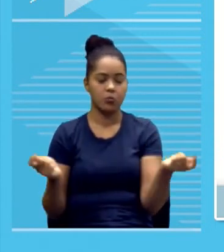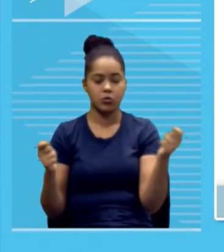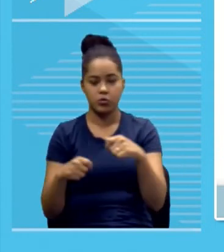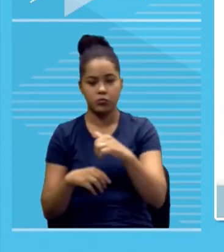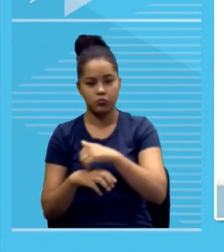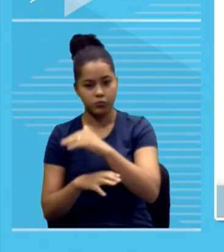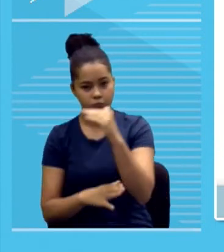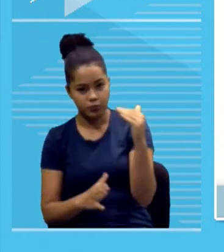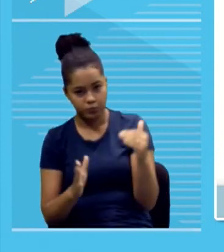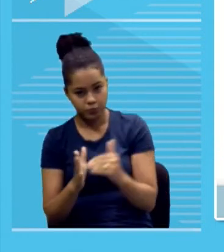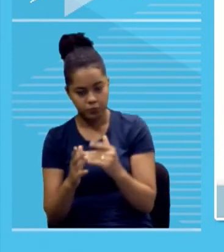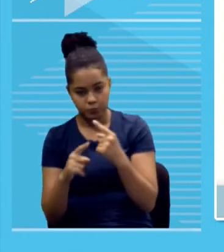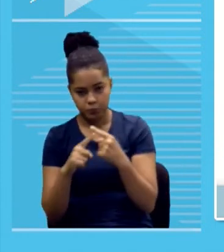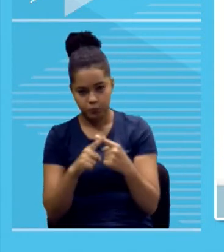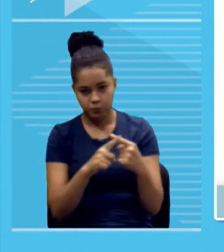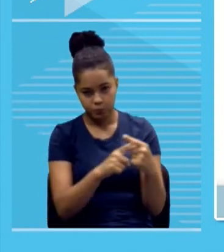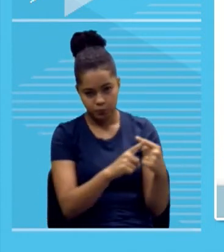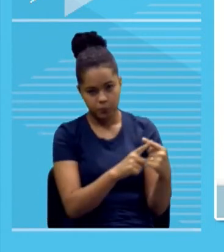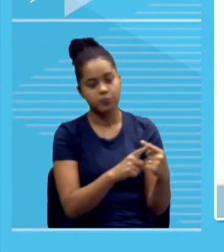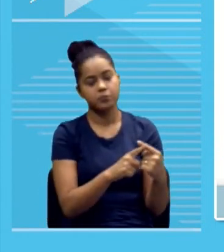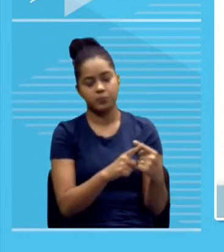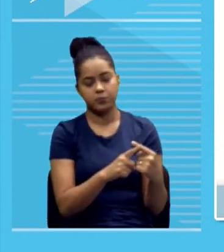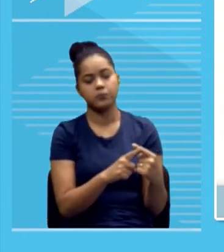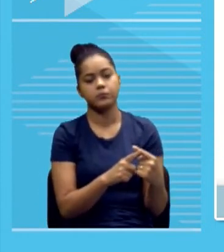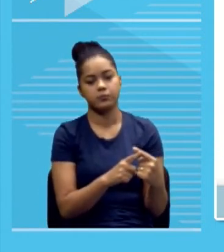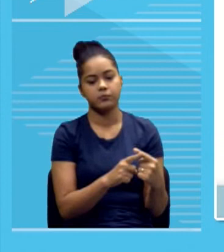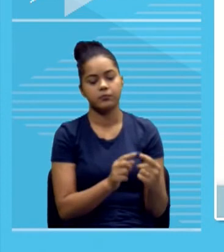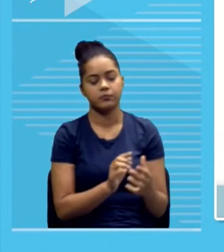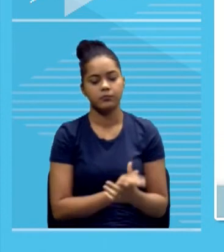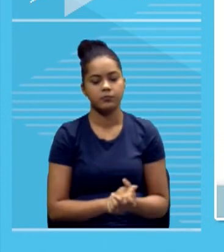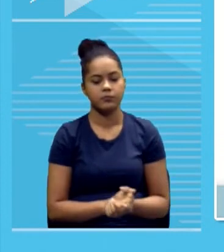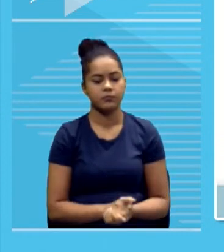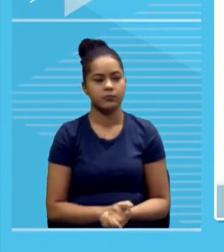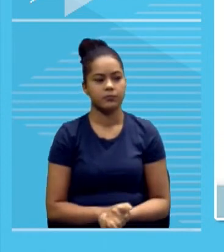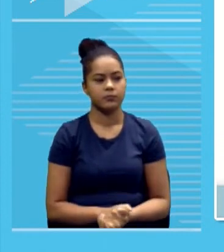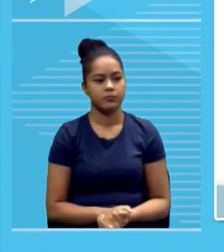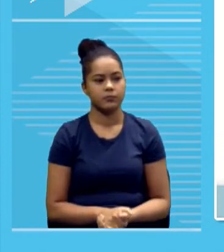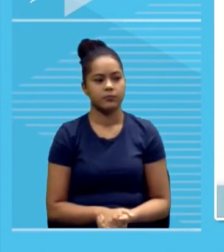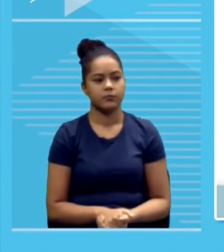preocupar com múltiplo, multiplica todos da mesma forma. Sempre vai dar MMC. Ok?